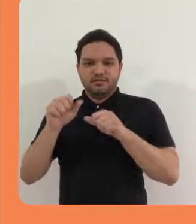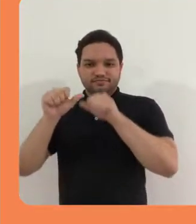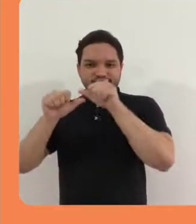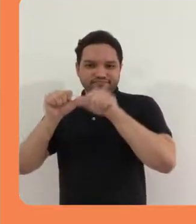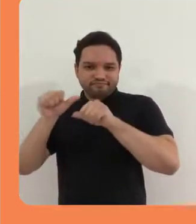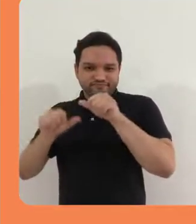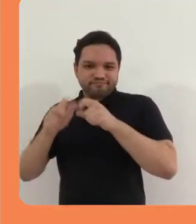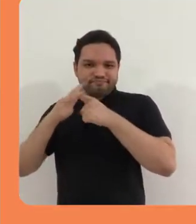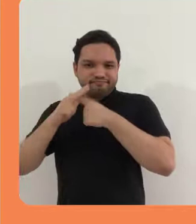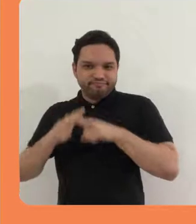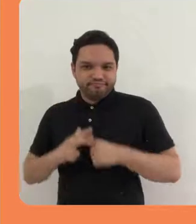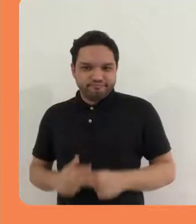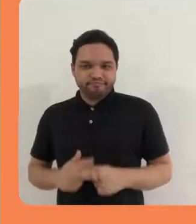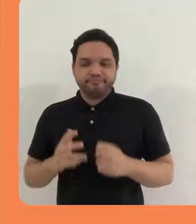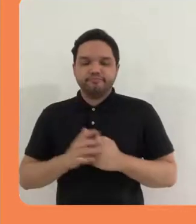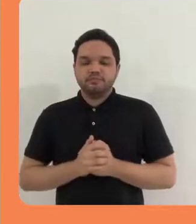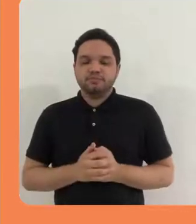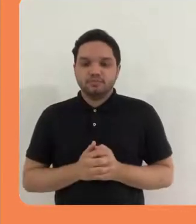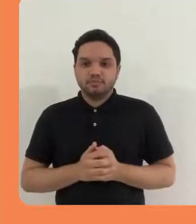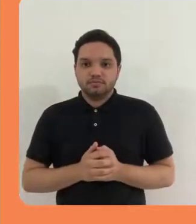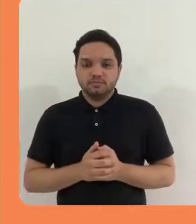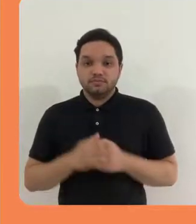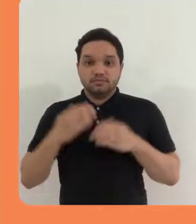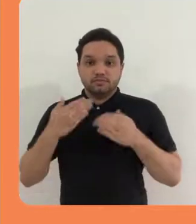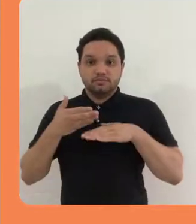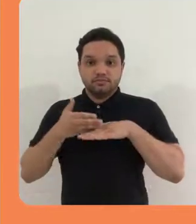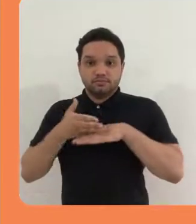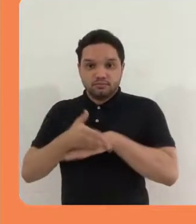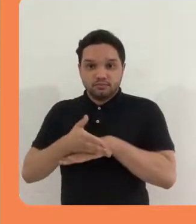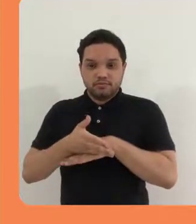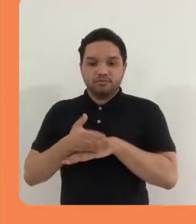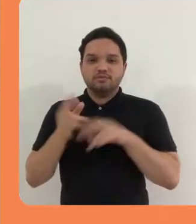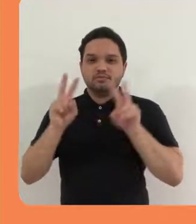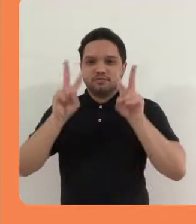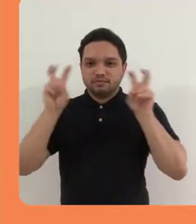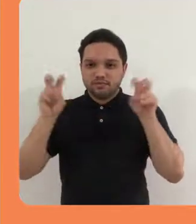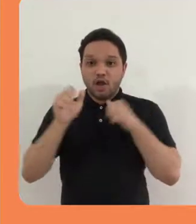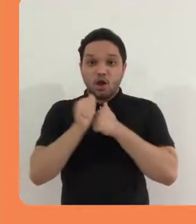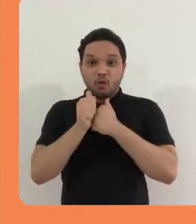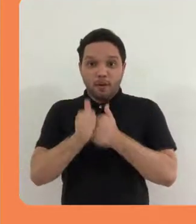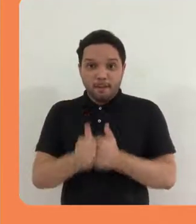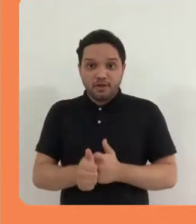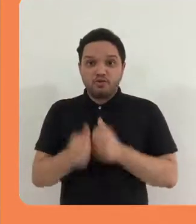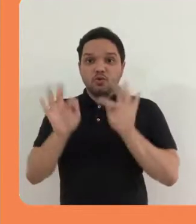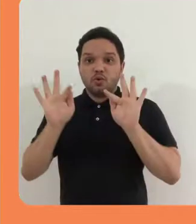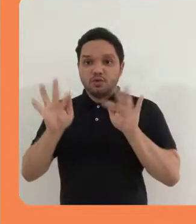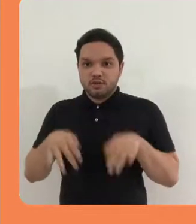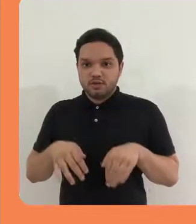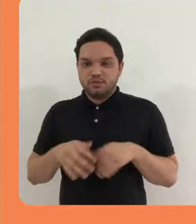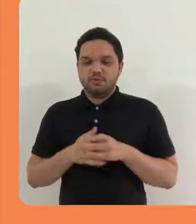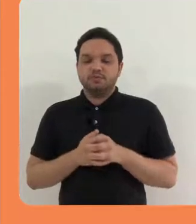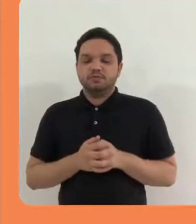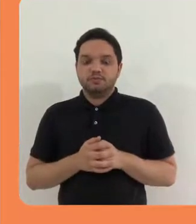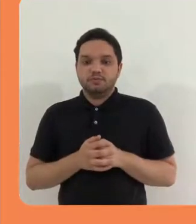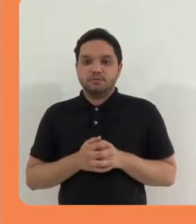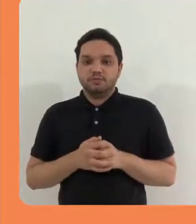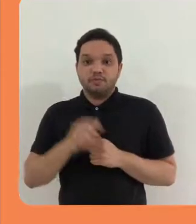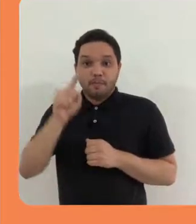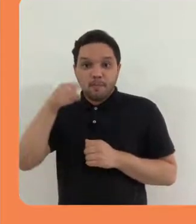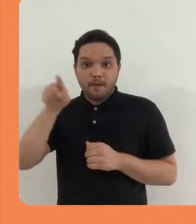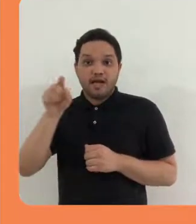como uma forma de game ficar são para os seus áudios para isso nós precisamos editar as configurações do